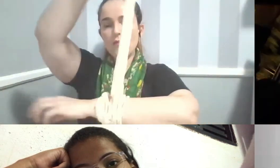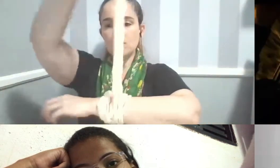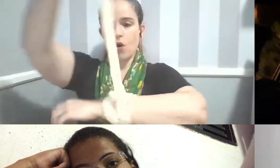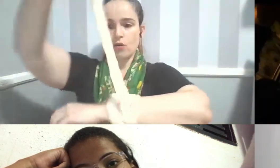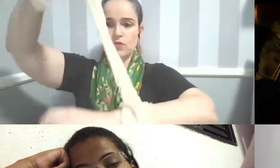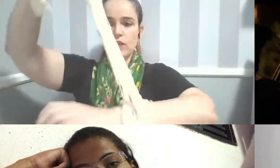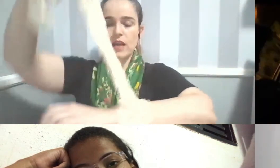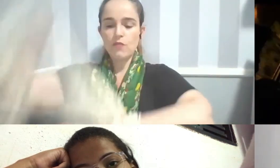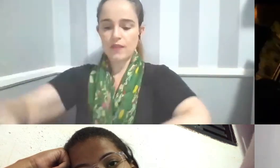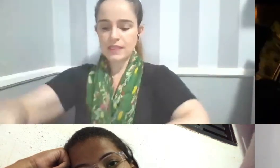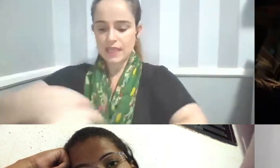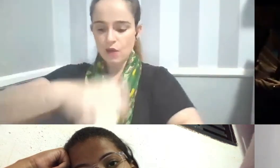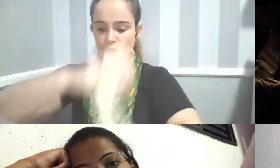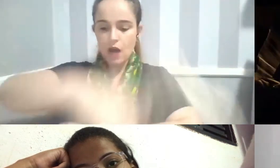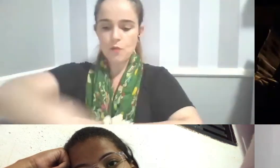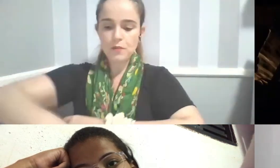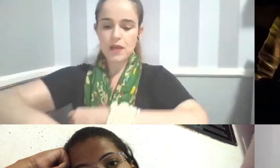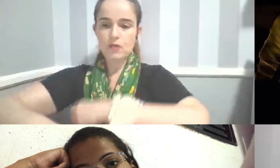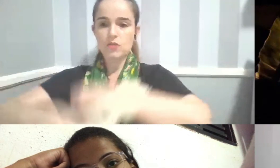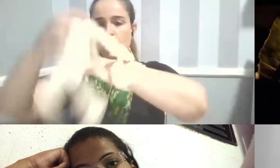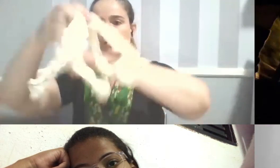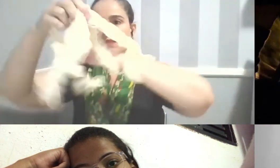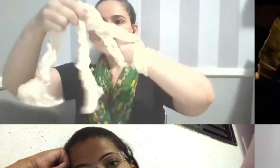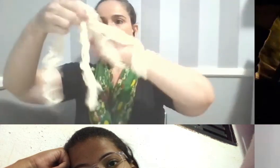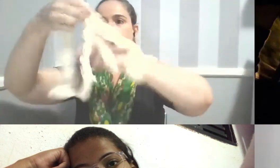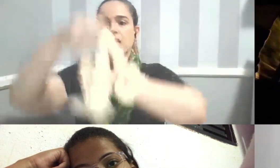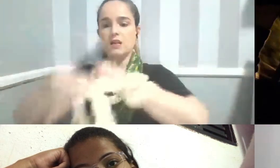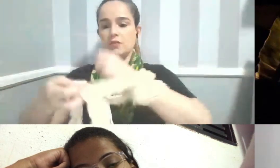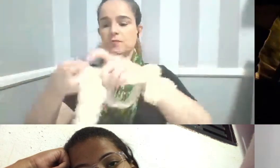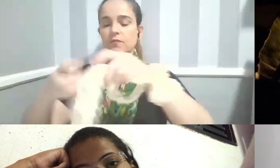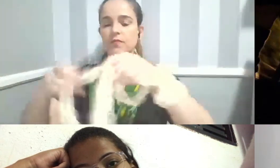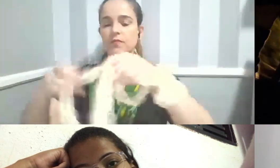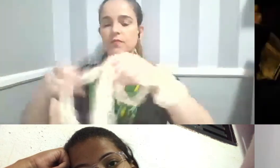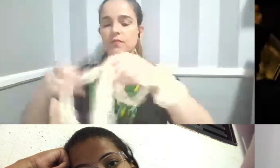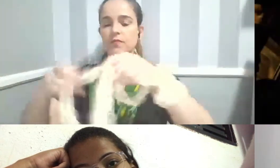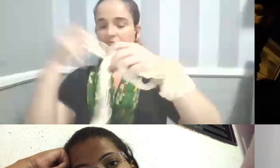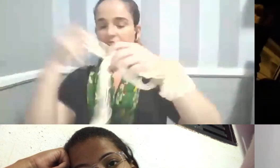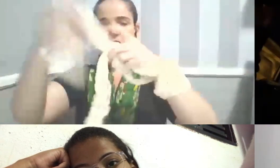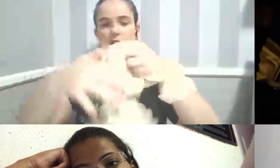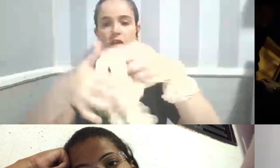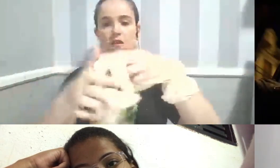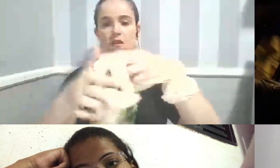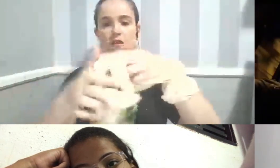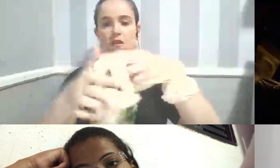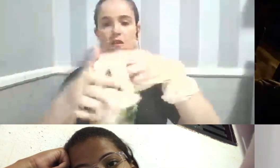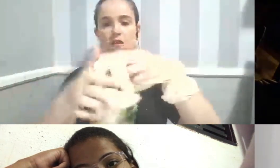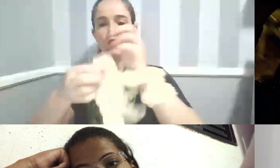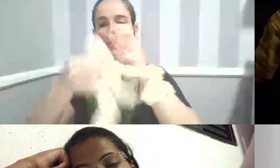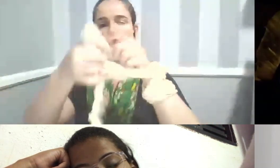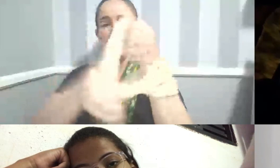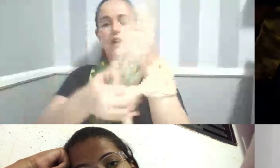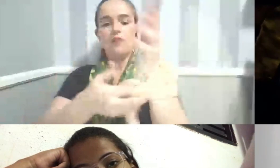dei algumas voltas. O que eu vou fazer? Eu vou dar um primeiro nó. Vocês estão me acompanhando? Sim.